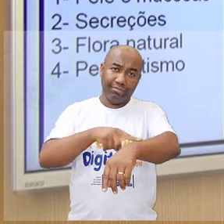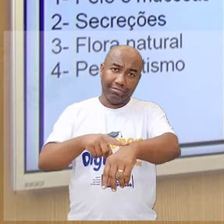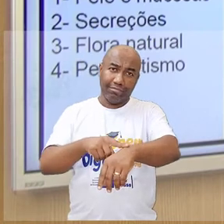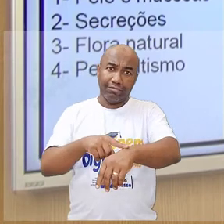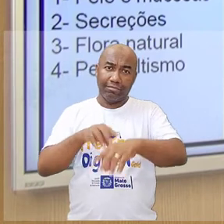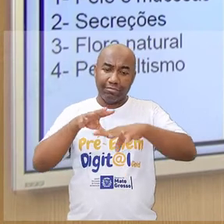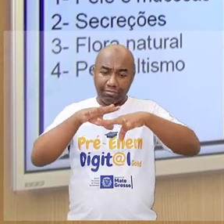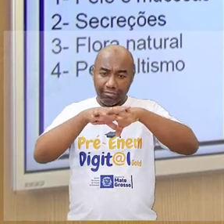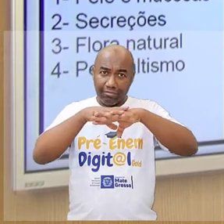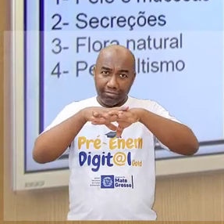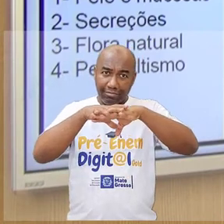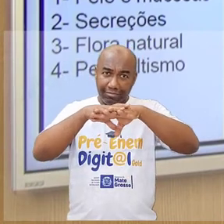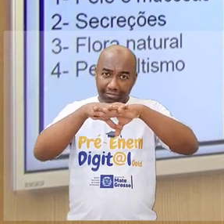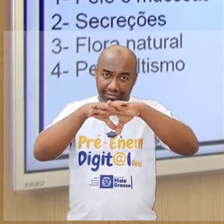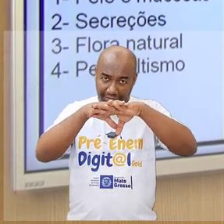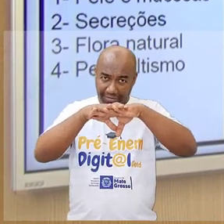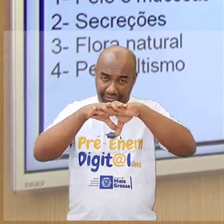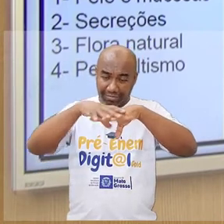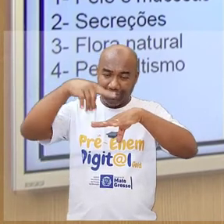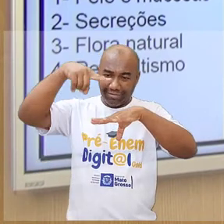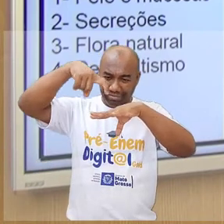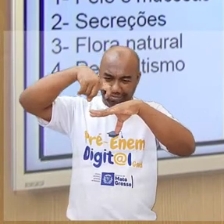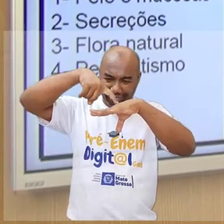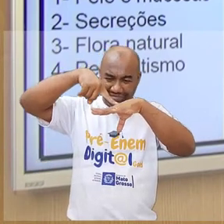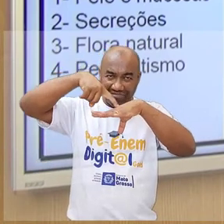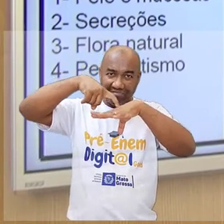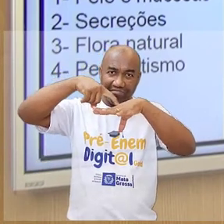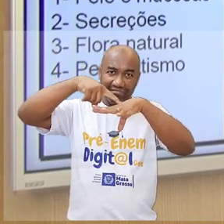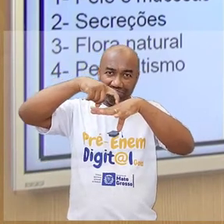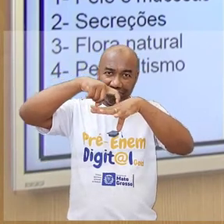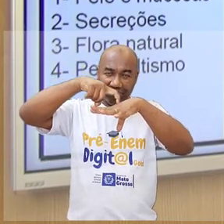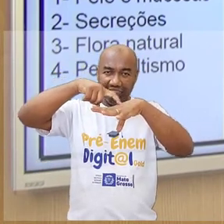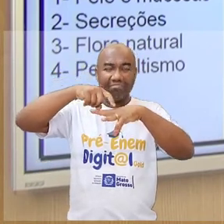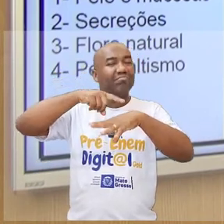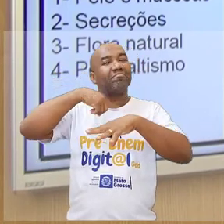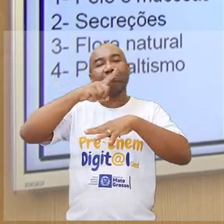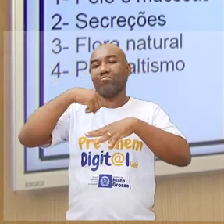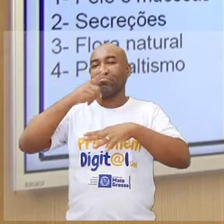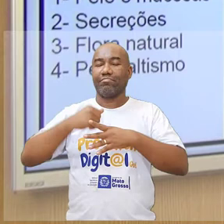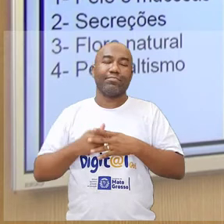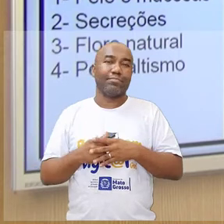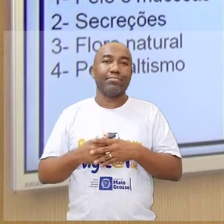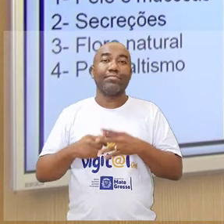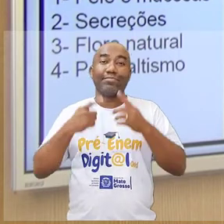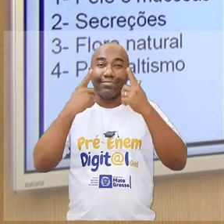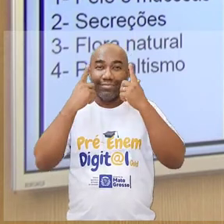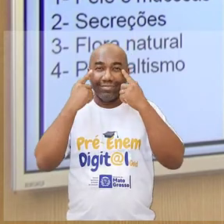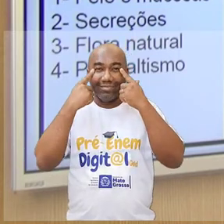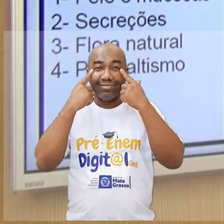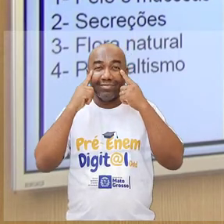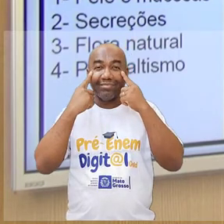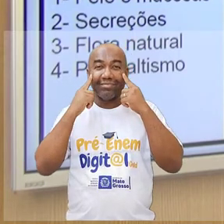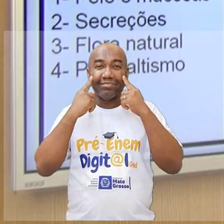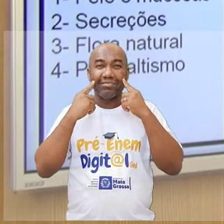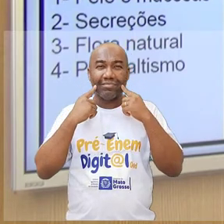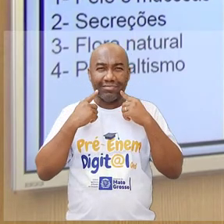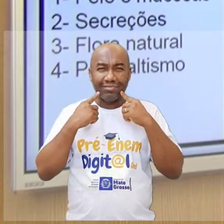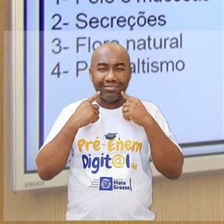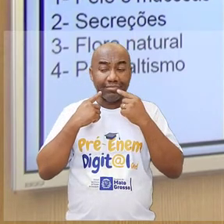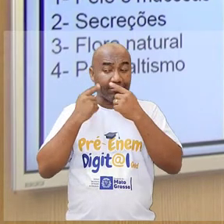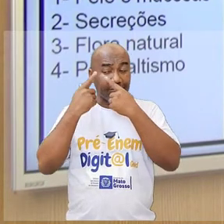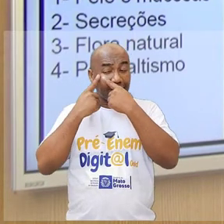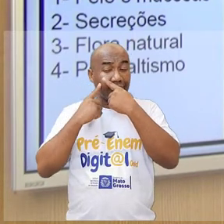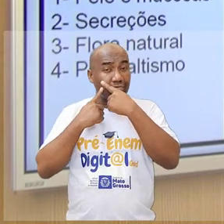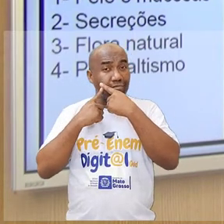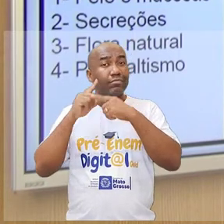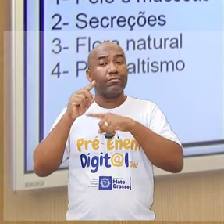uma barreira natural. A nossa lágrima é um processo de defesa. A